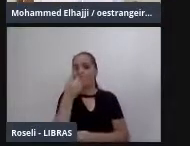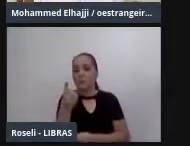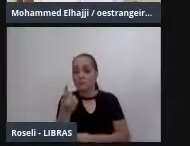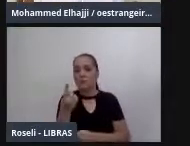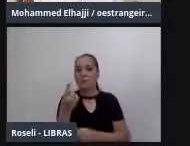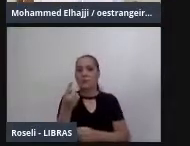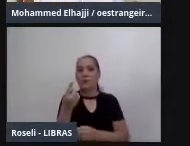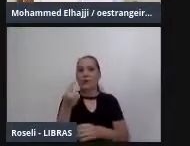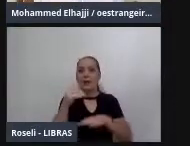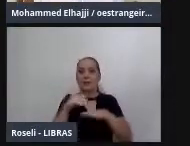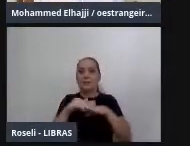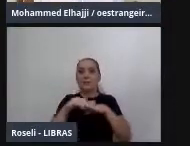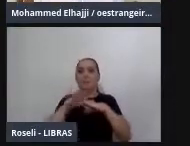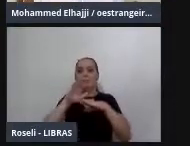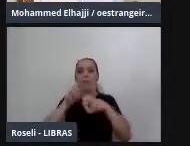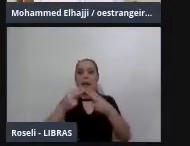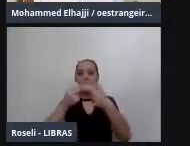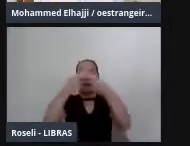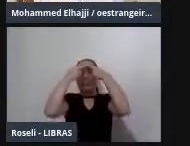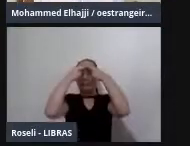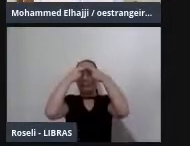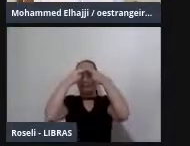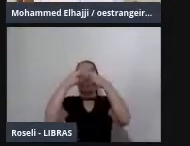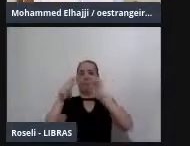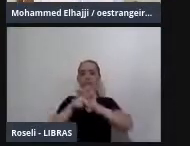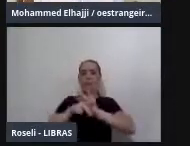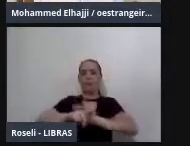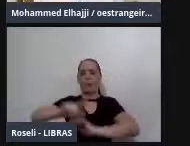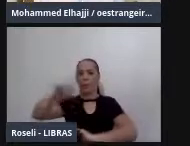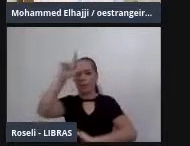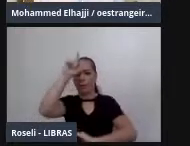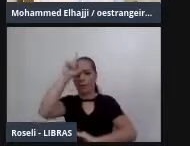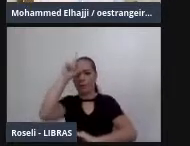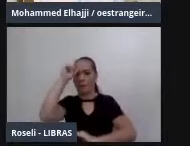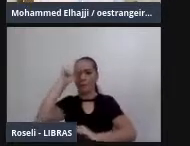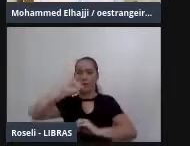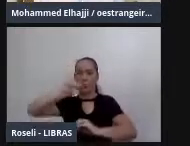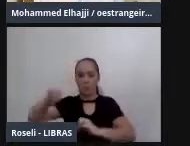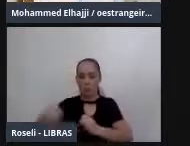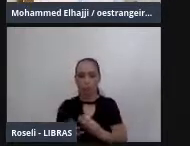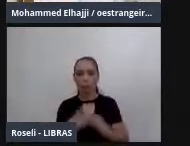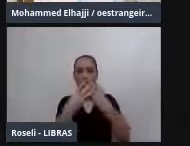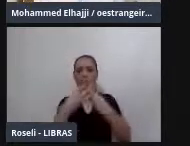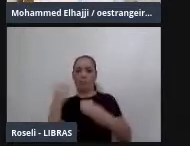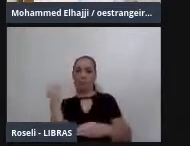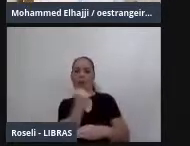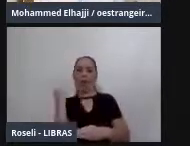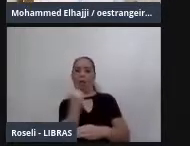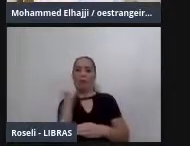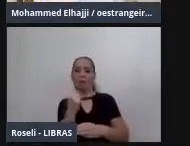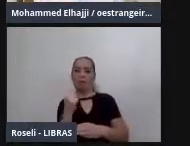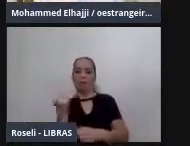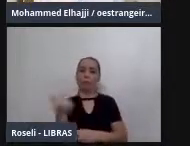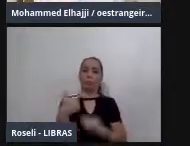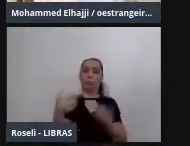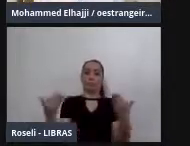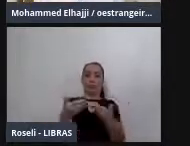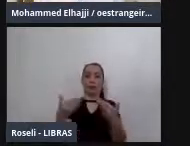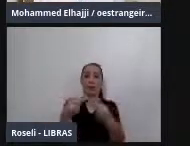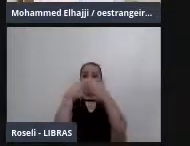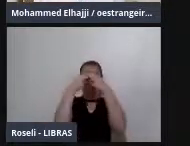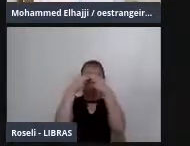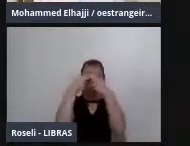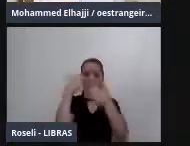oriundos do Holocausto do que com esses dramas que estão acontecendo agora. Eu não quero comparar traumas e nem dores, isso